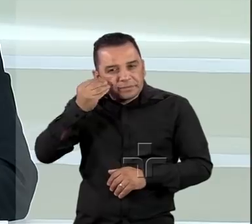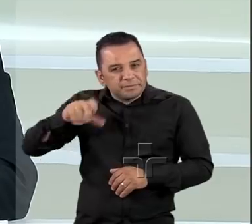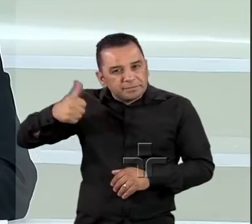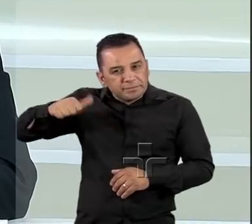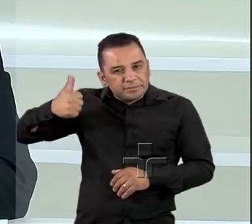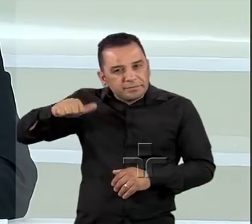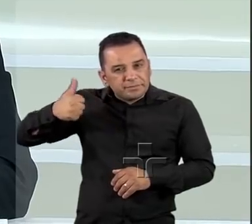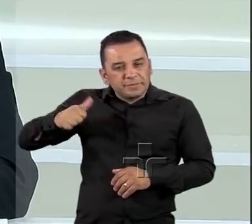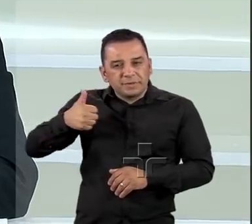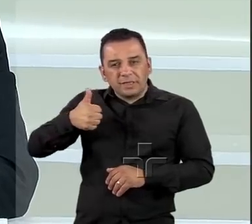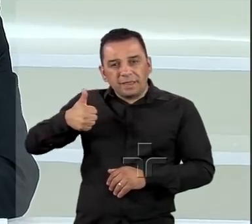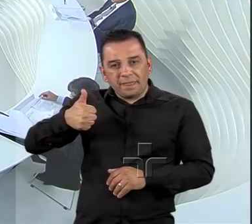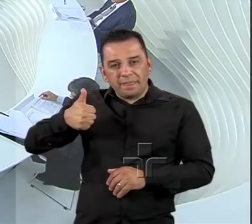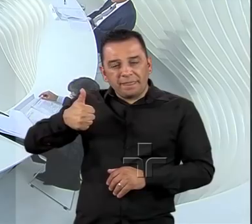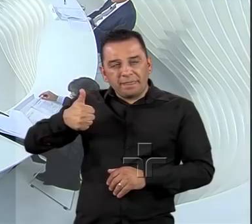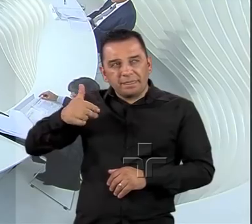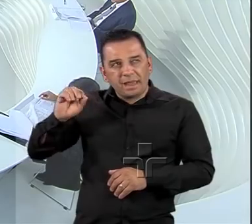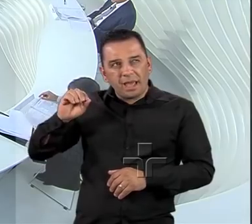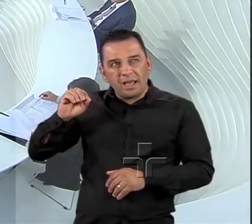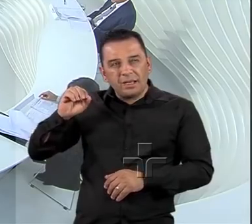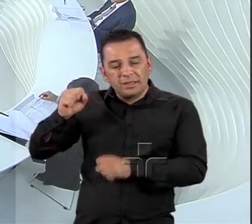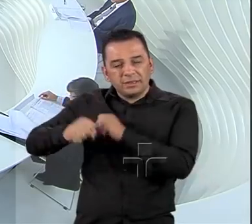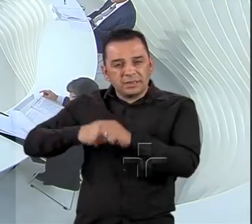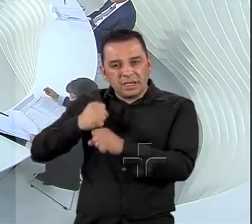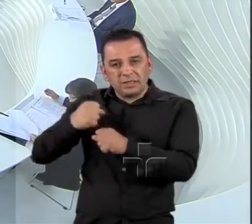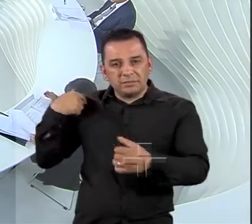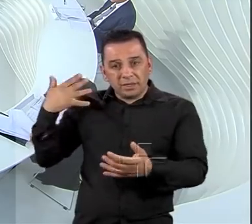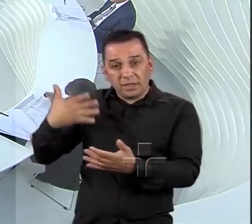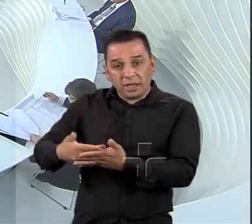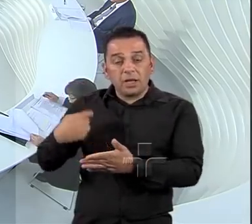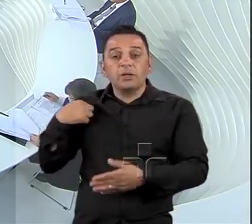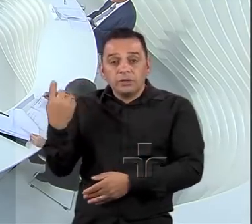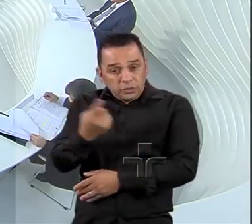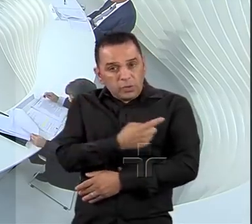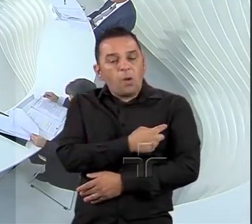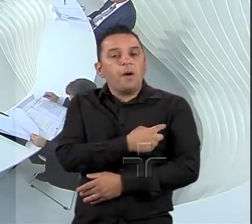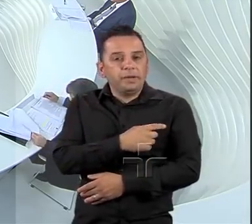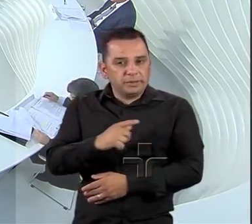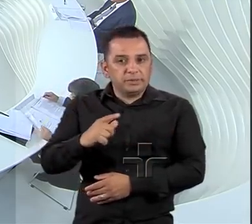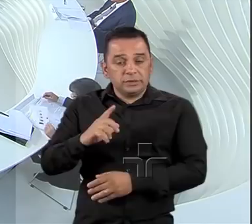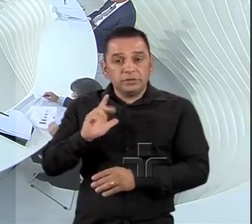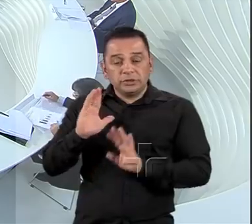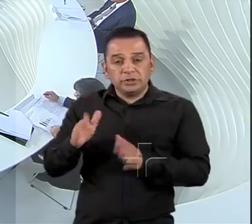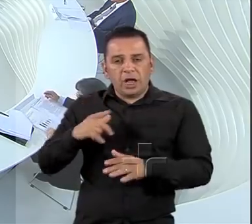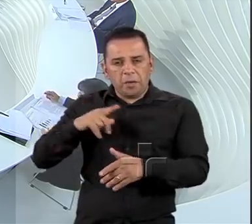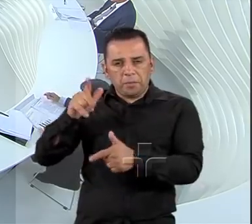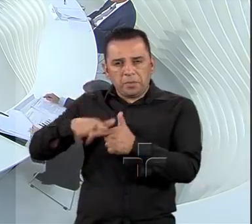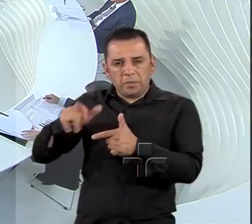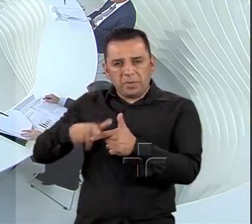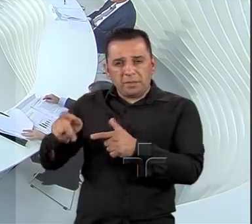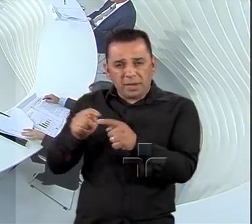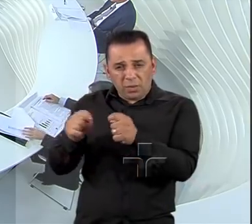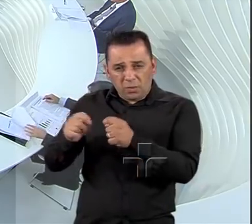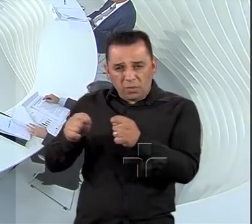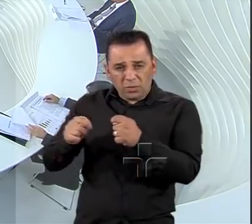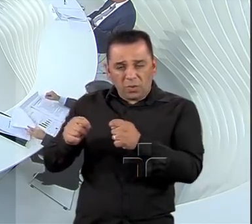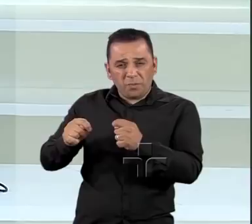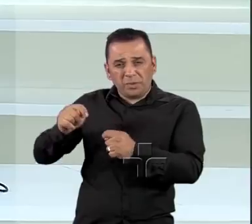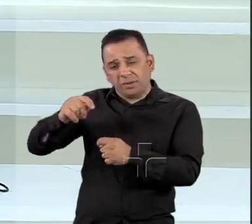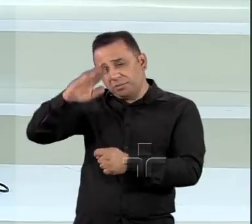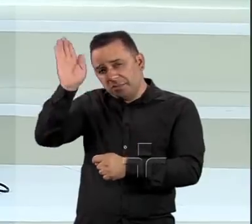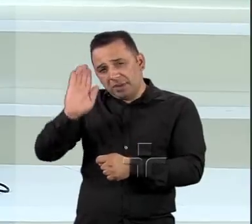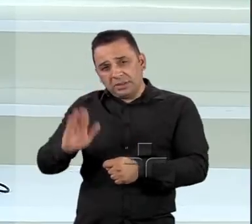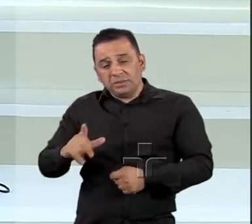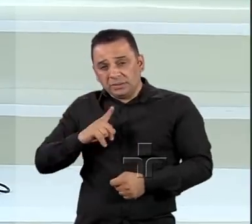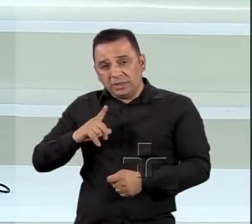últimos 10, 12 anos e fazendo com que a gente conseguisse passar por essa grande crise econômica, política que o Brasil passa